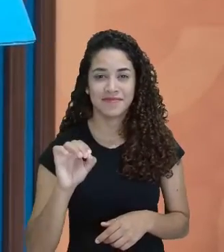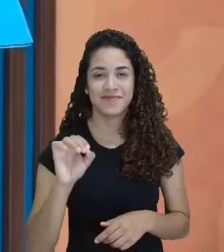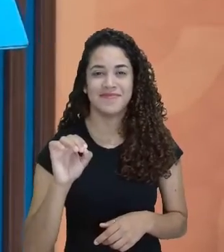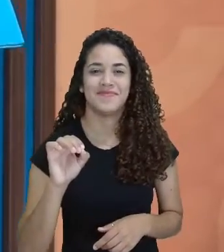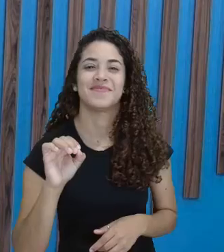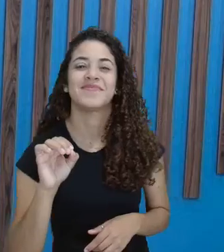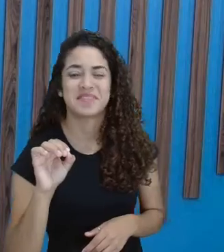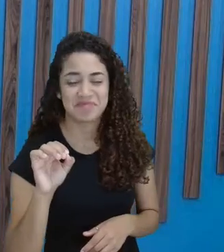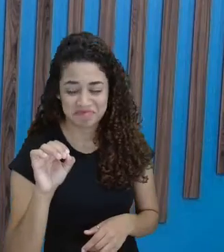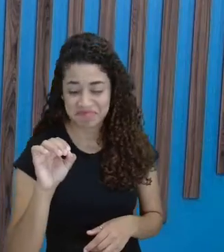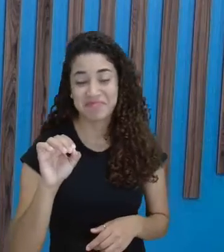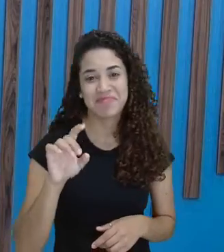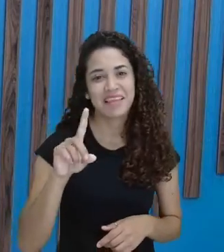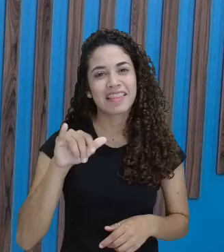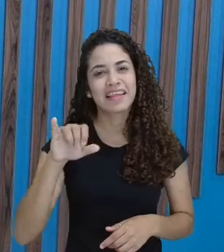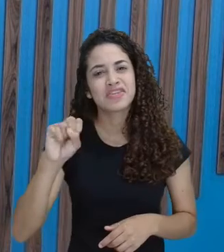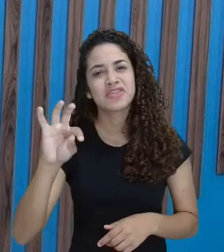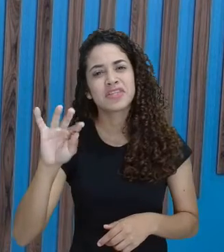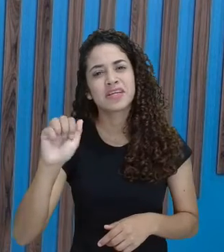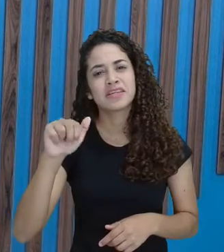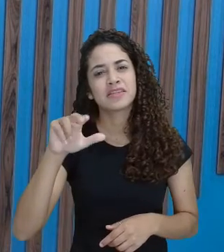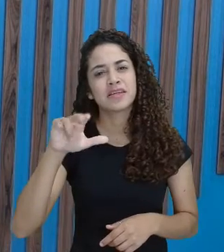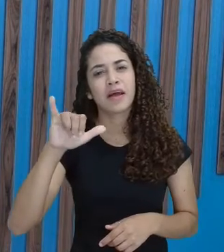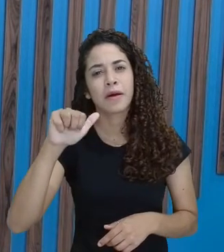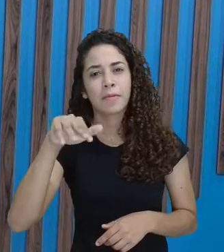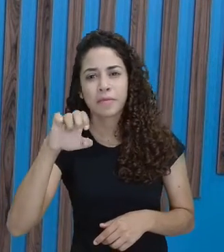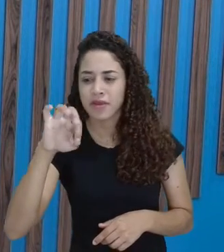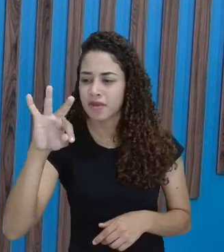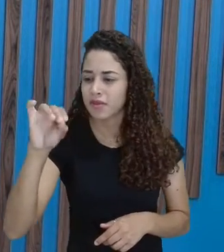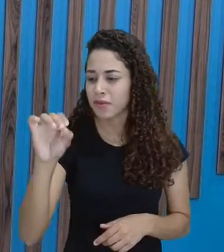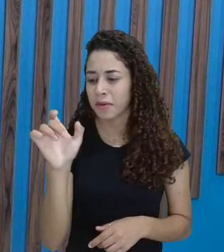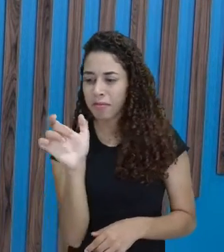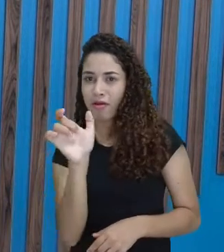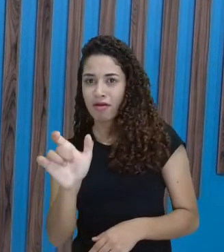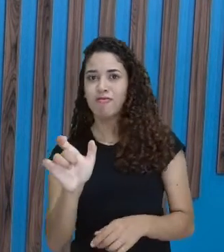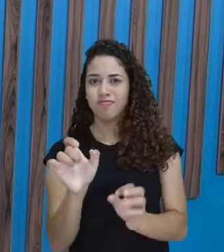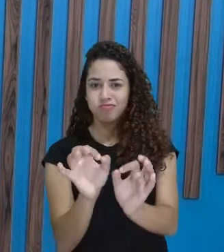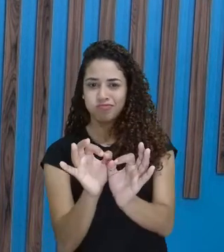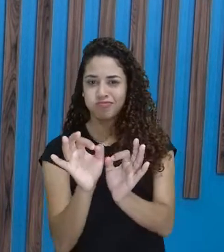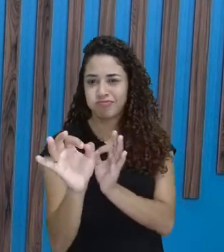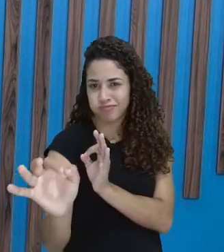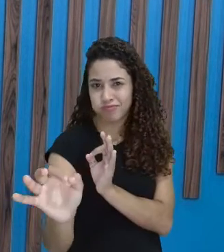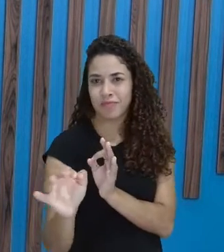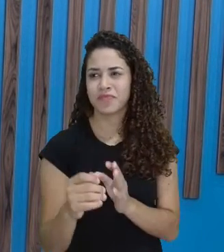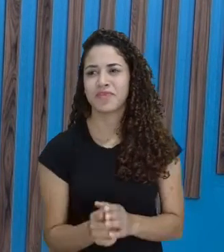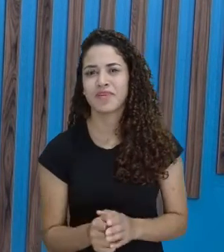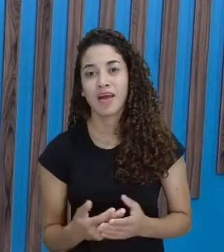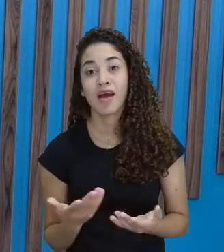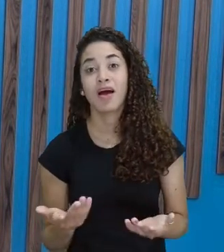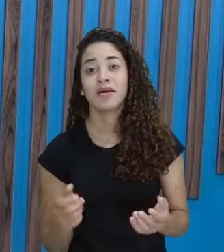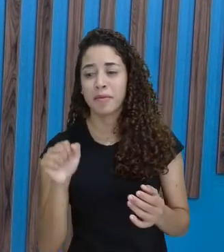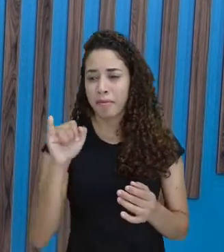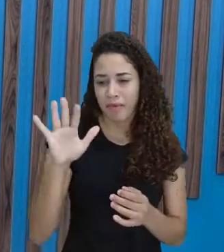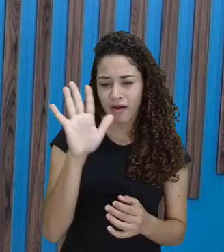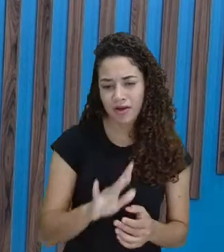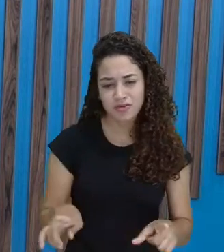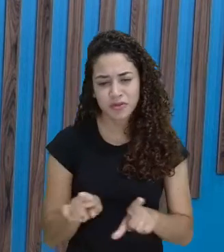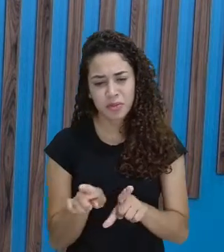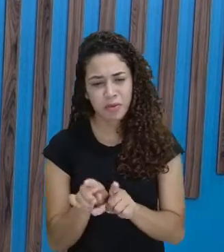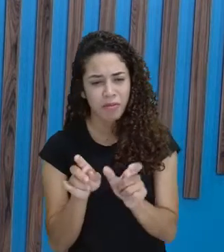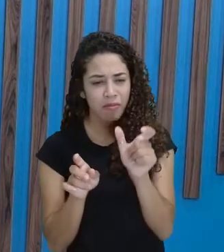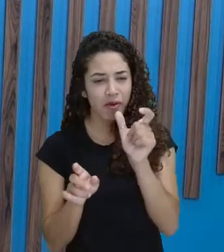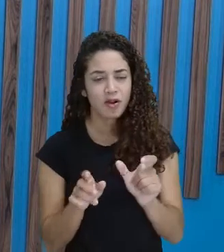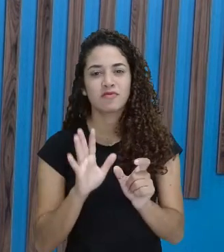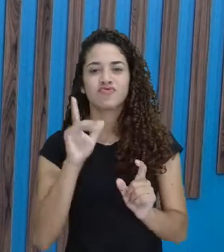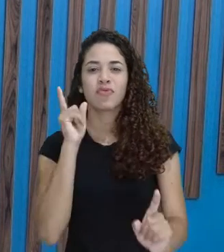to, olha aí, distanciamento. Com as imagens e essa palavra, você já descobriu de que é que eu vou